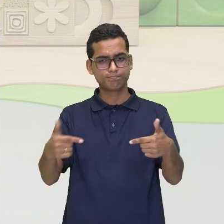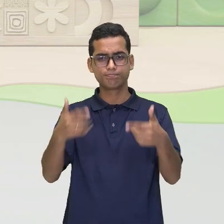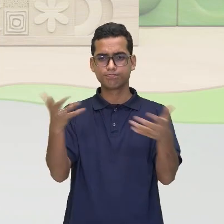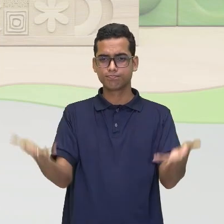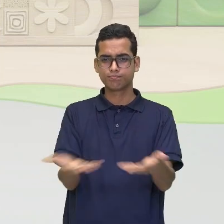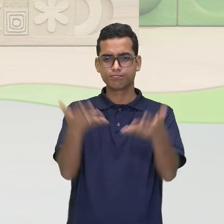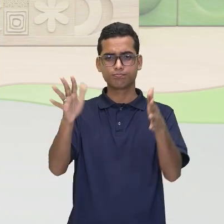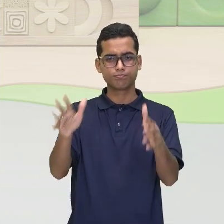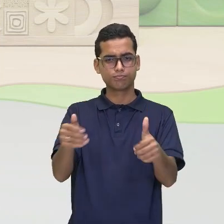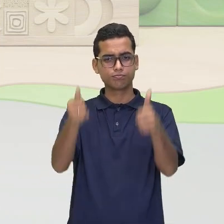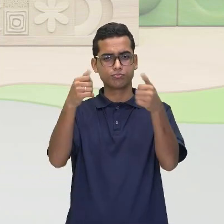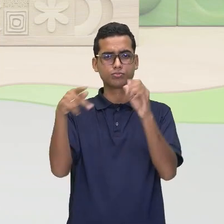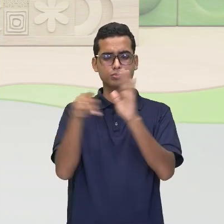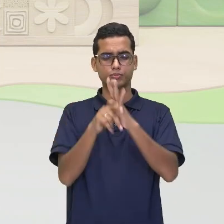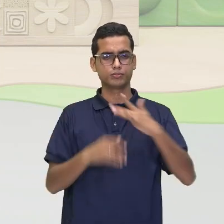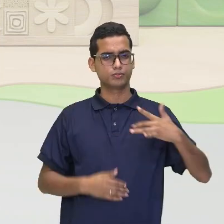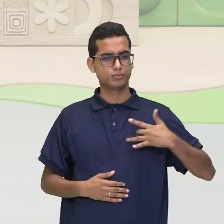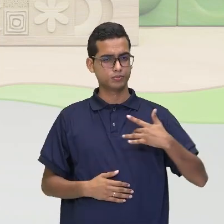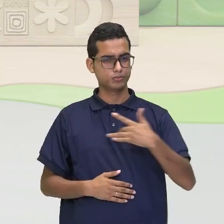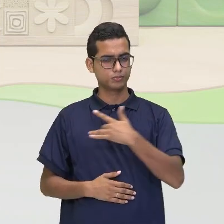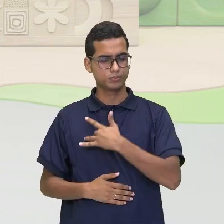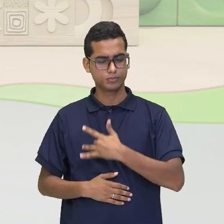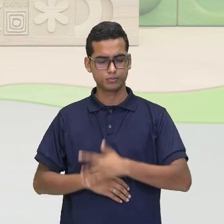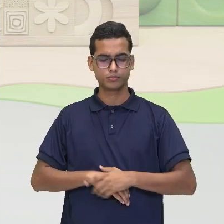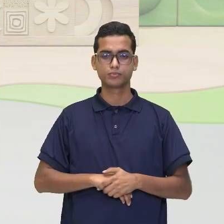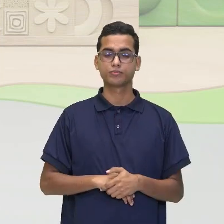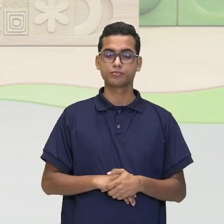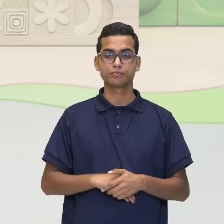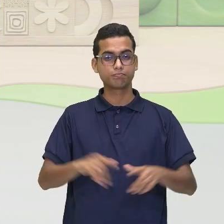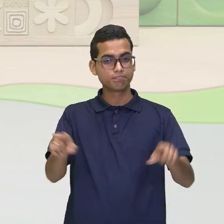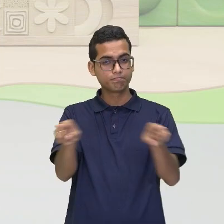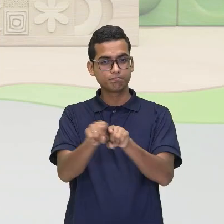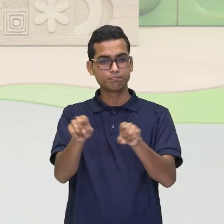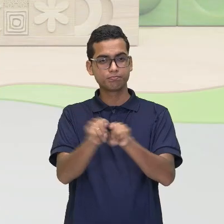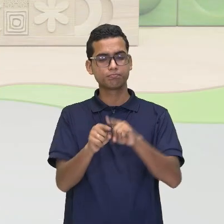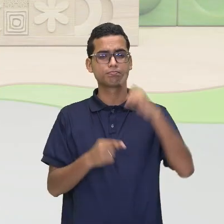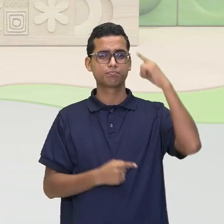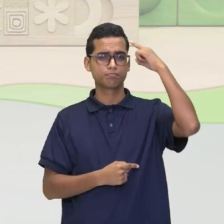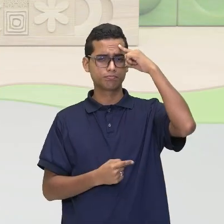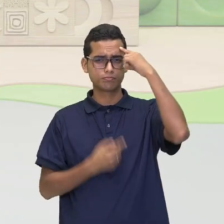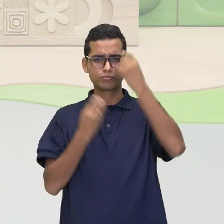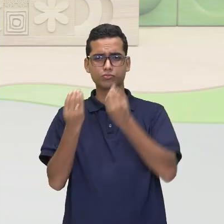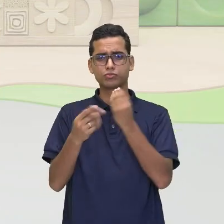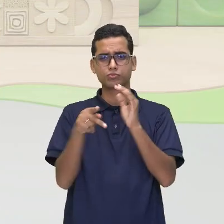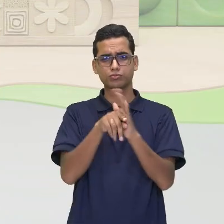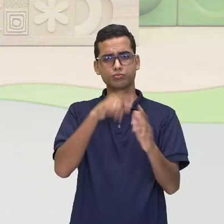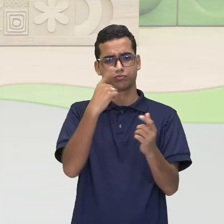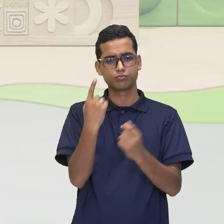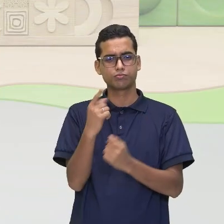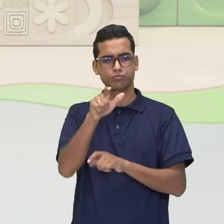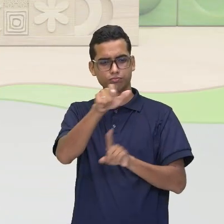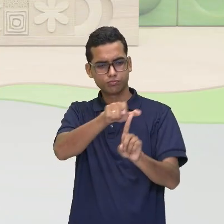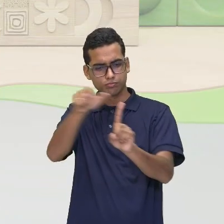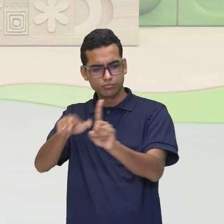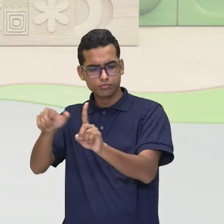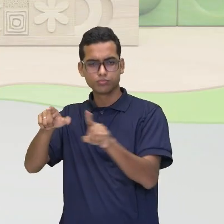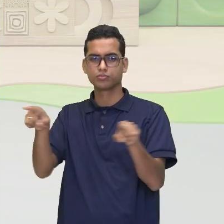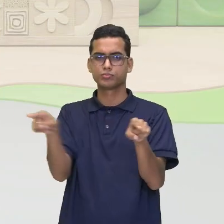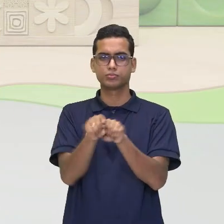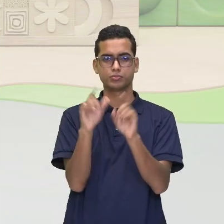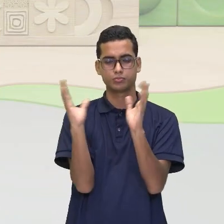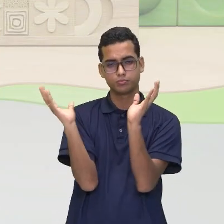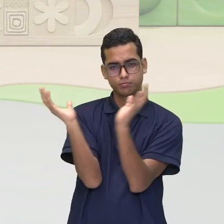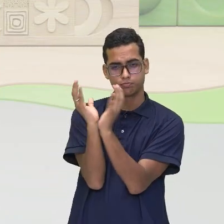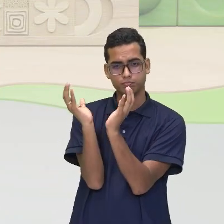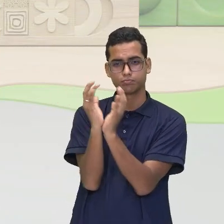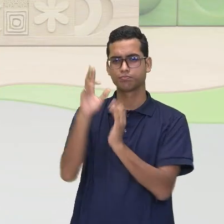nossa saúde, né? A gente também precisa pensar do ponto de vista individual e coletivo. Então, nós vamos relembrar